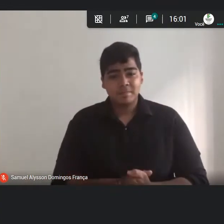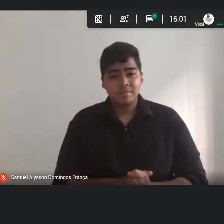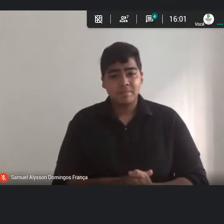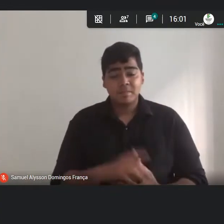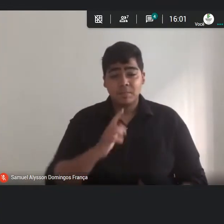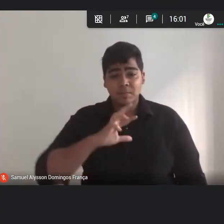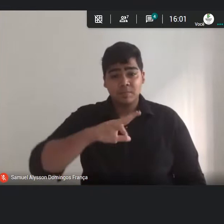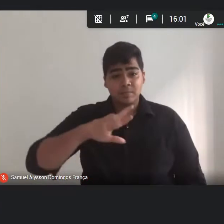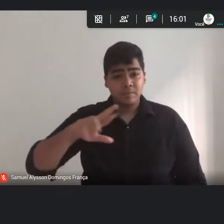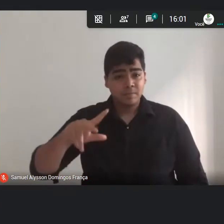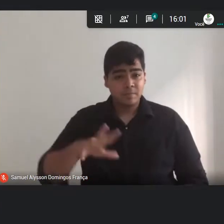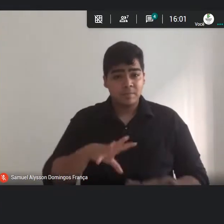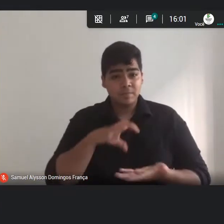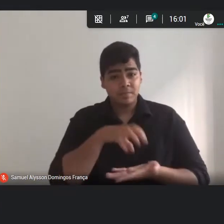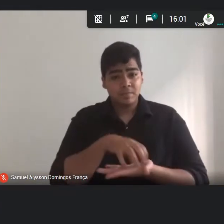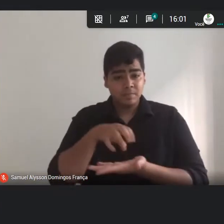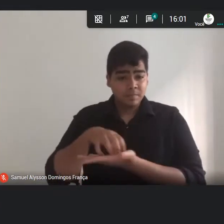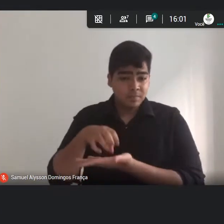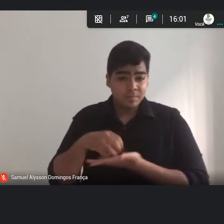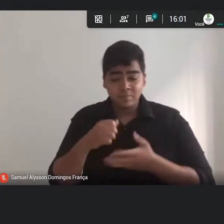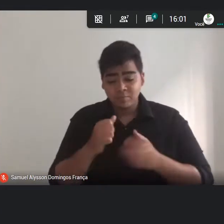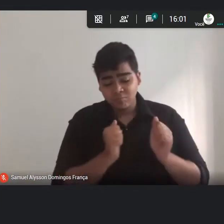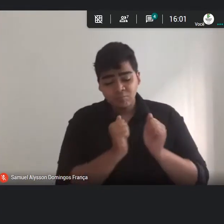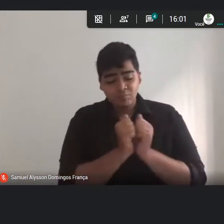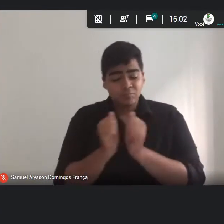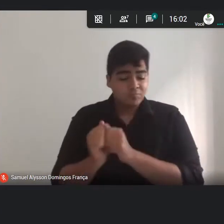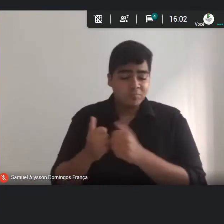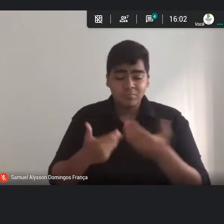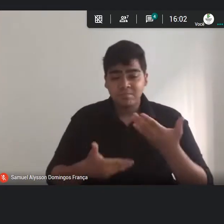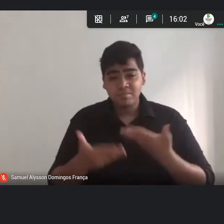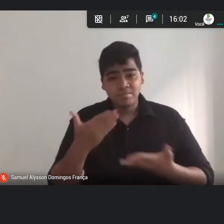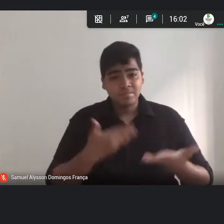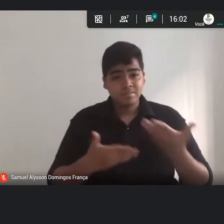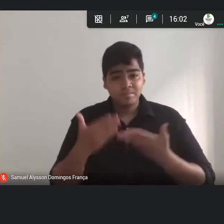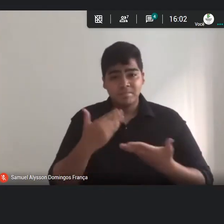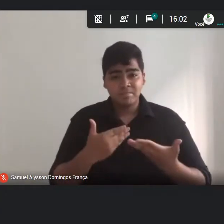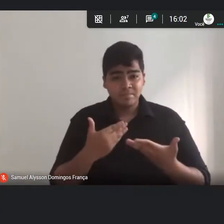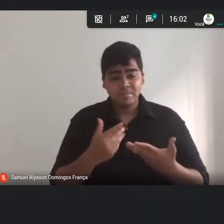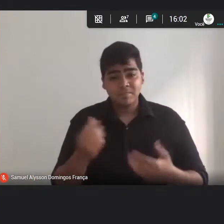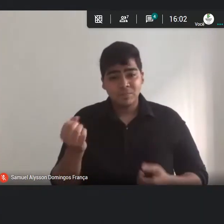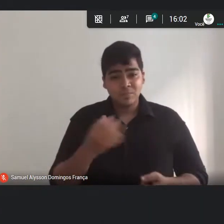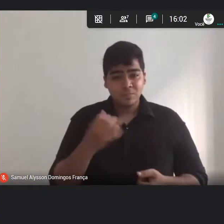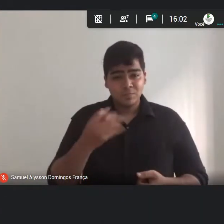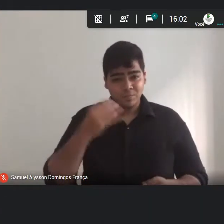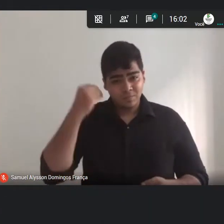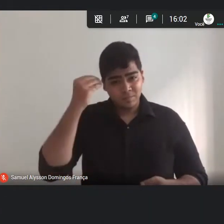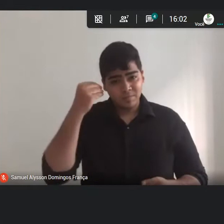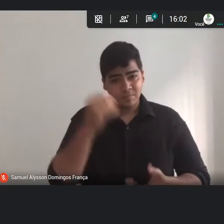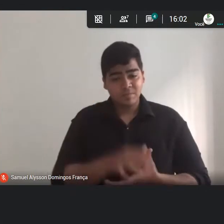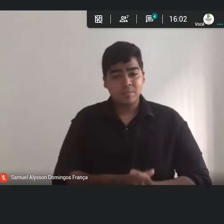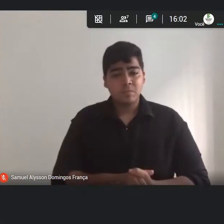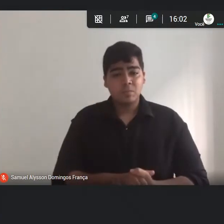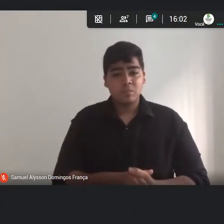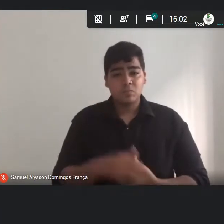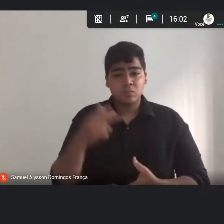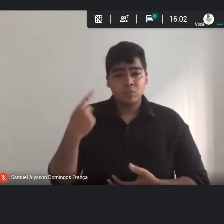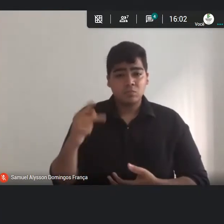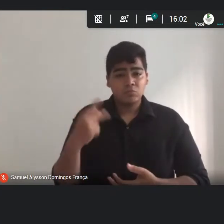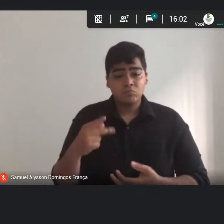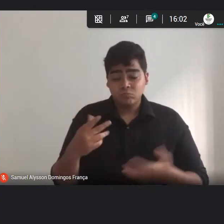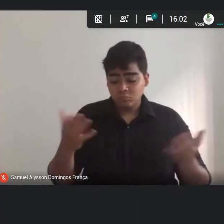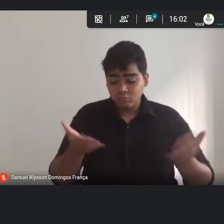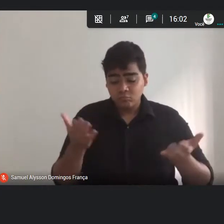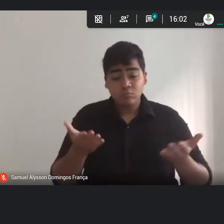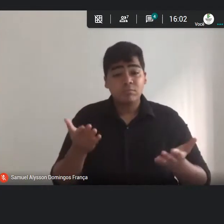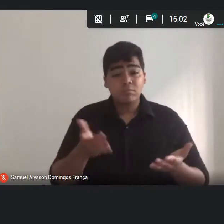campi juntos para compartilhar contigo novas experiências. Este momento é uma ação do Grupo